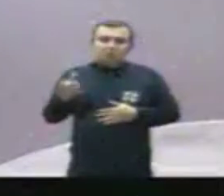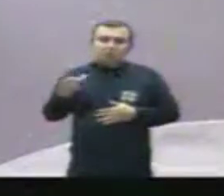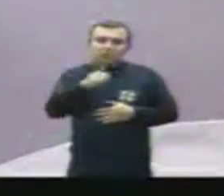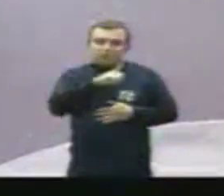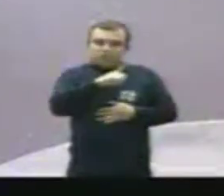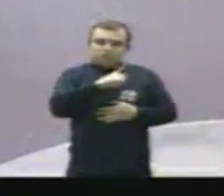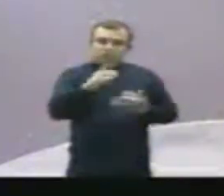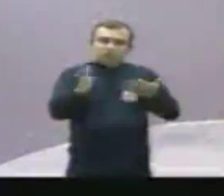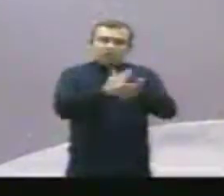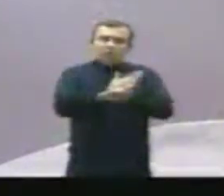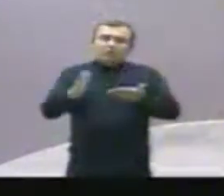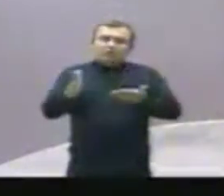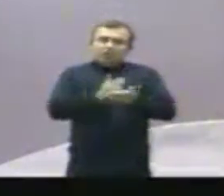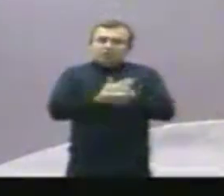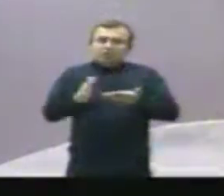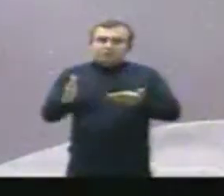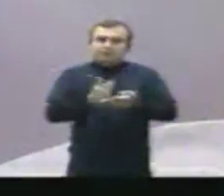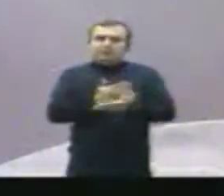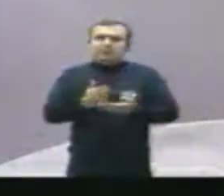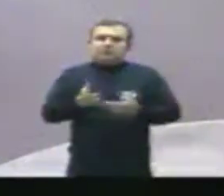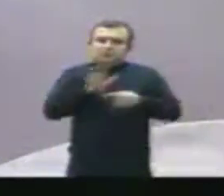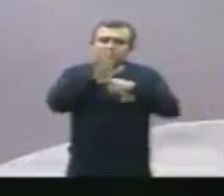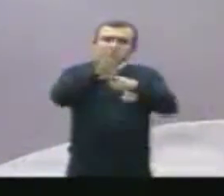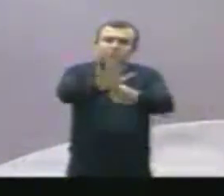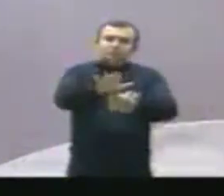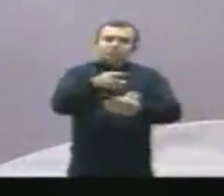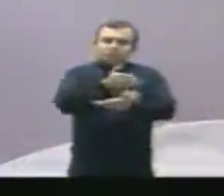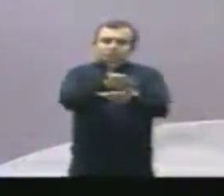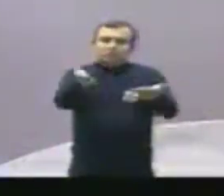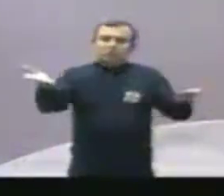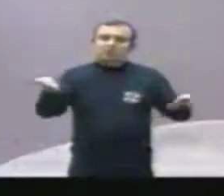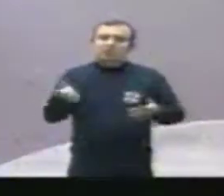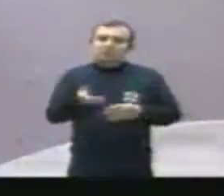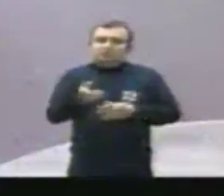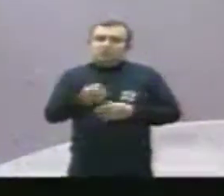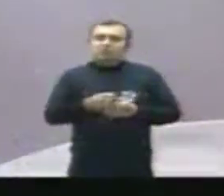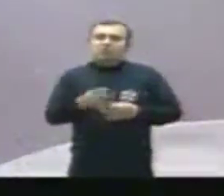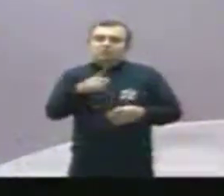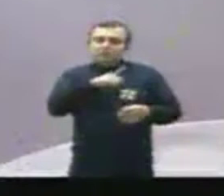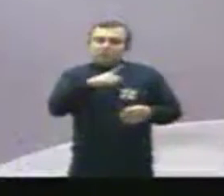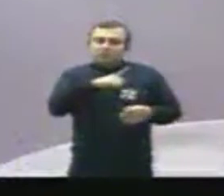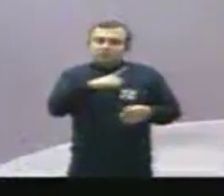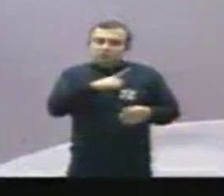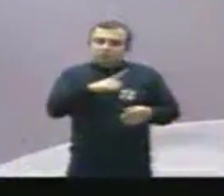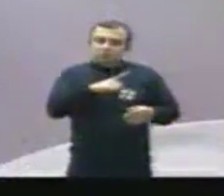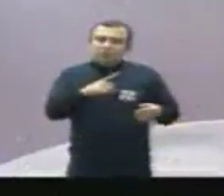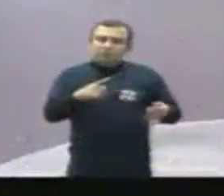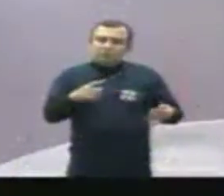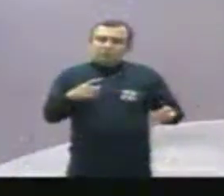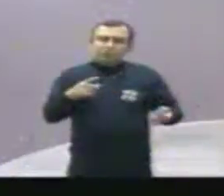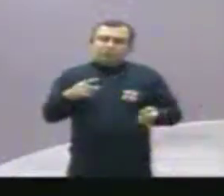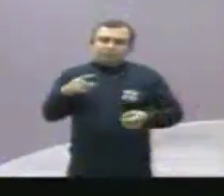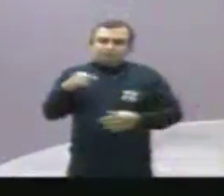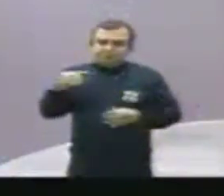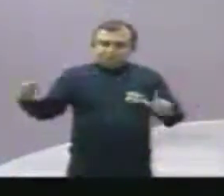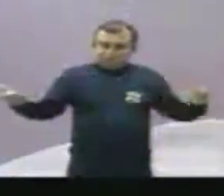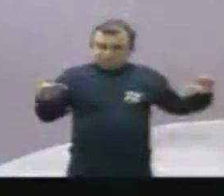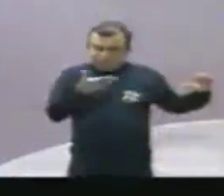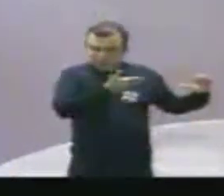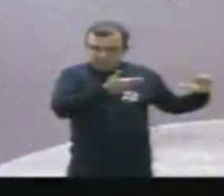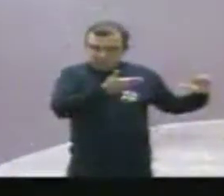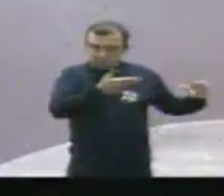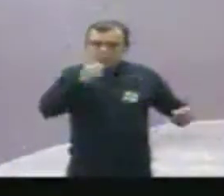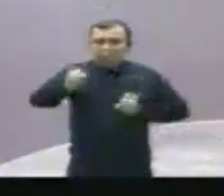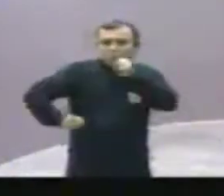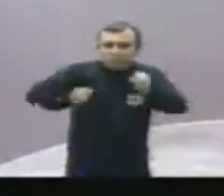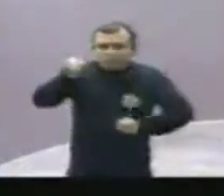alguns equipamentos que podem nos auxiliar nessa verificação. Nós temos um frequencímetro, que ele é bem utilizado durante o